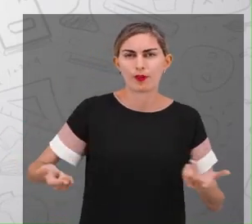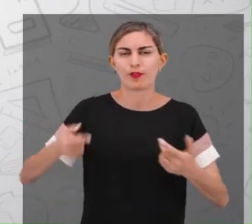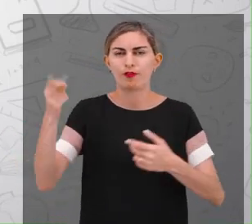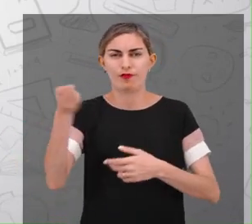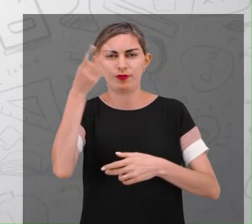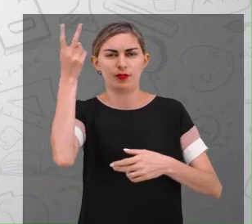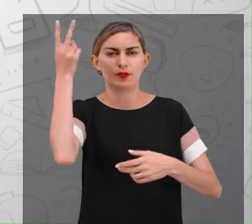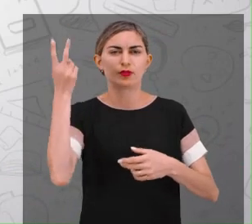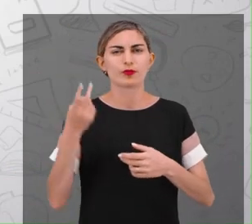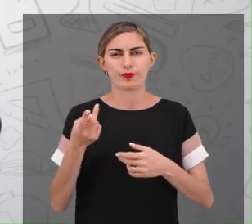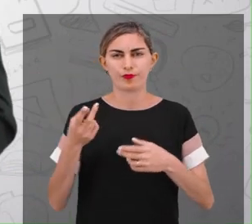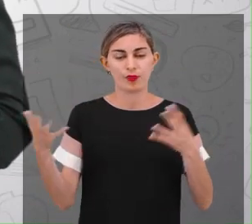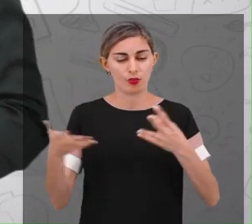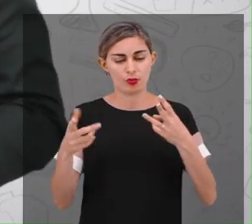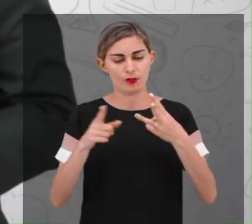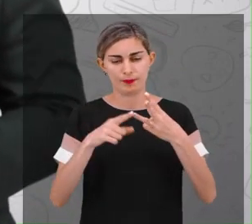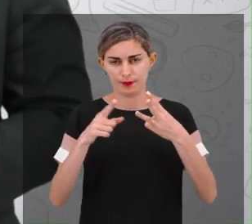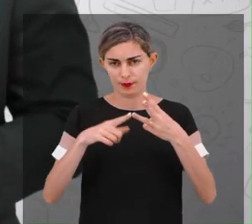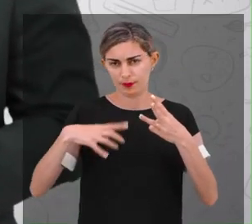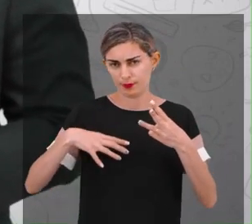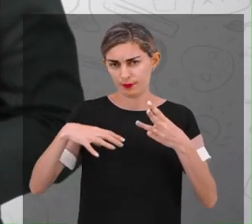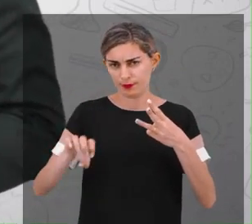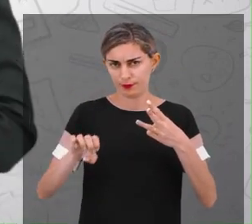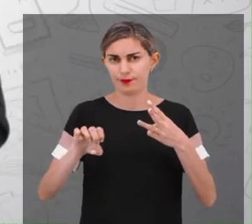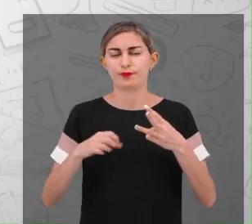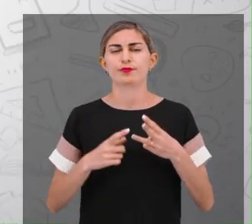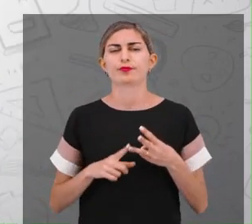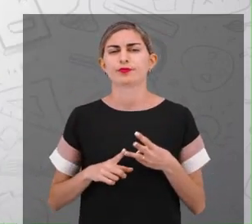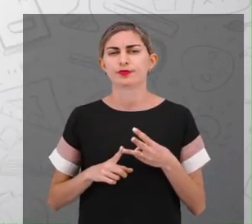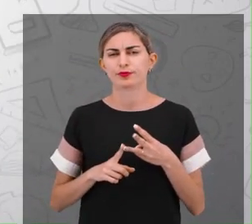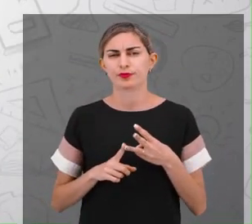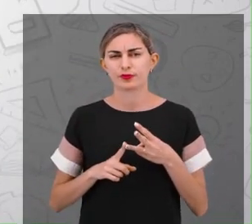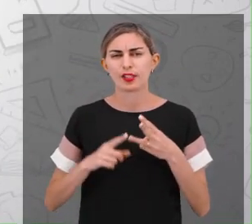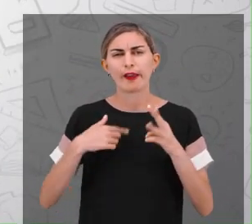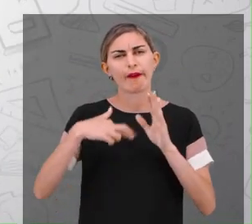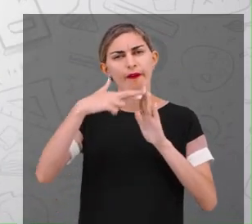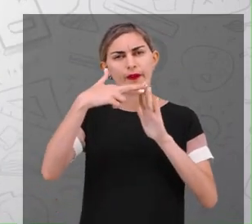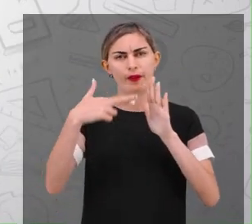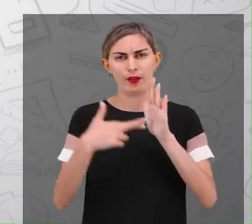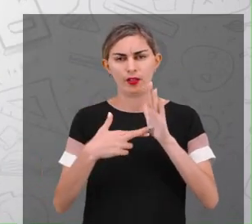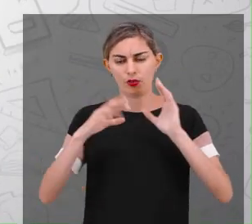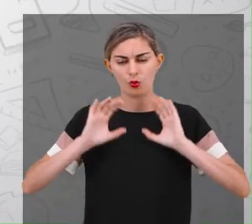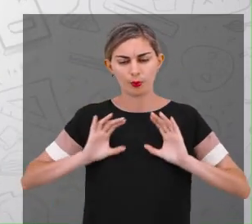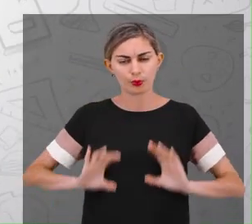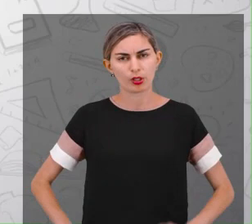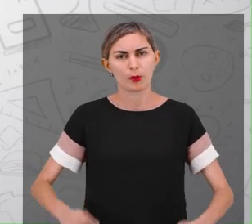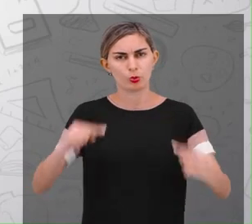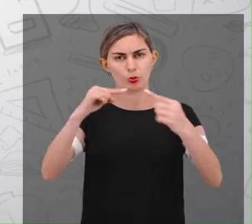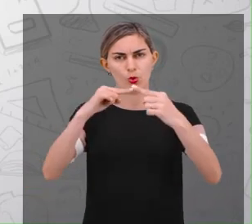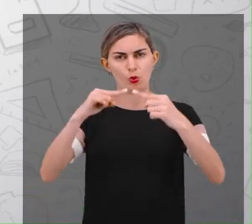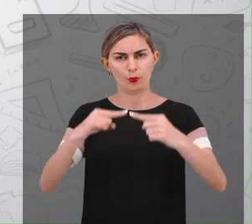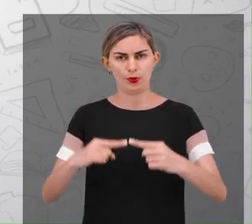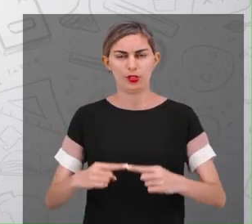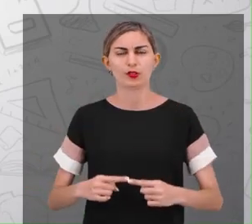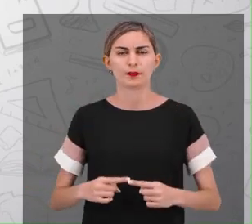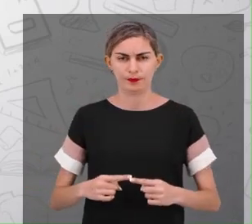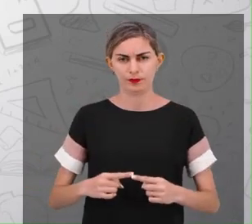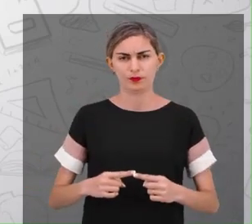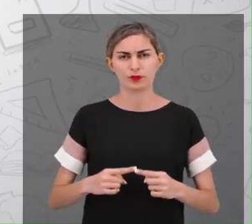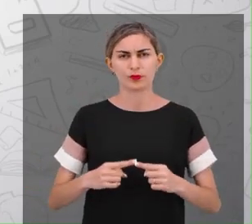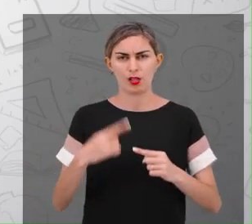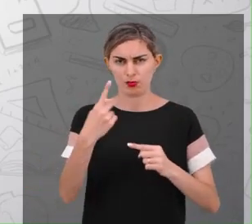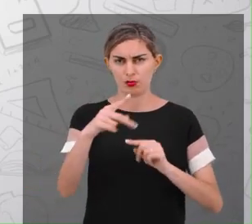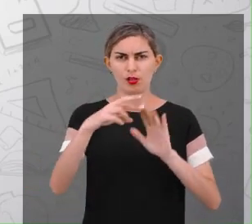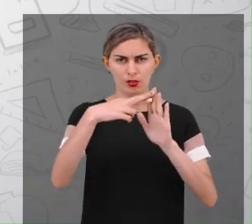valores. E agora vamos para a terceira categoria. Regras de comportamento adequado para o indivíduo.